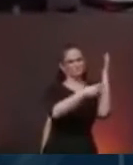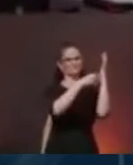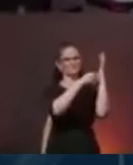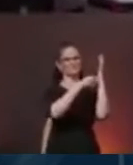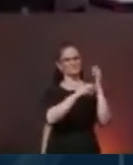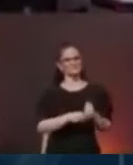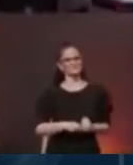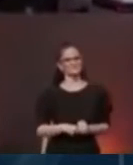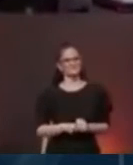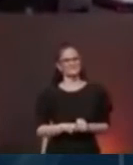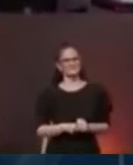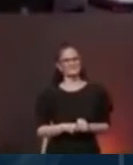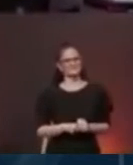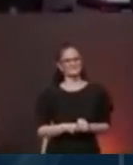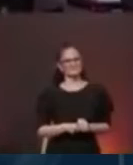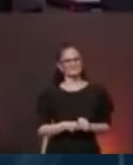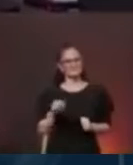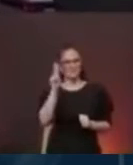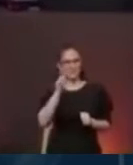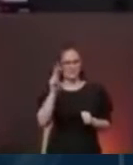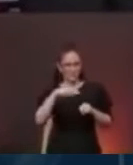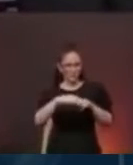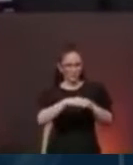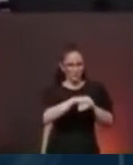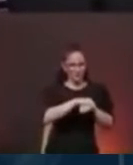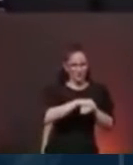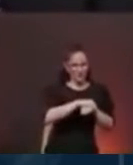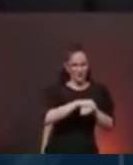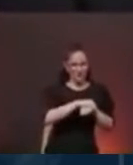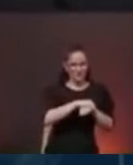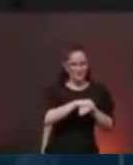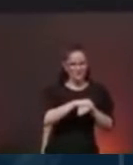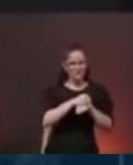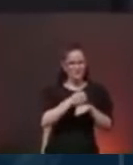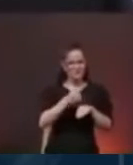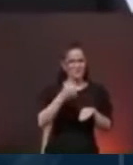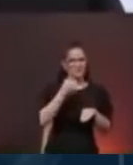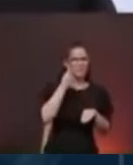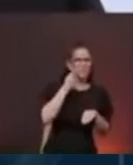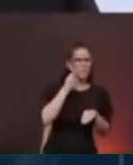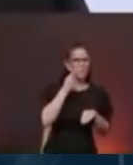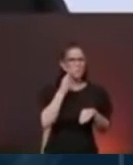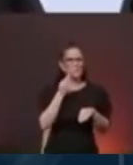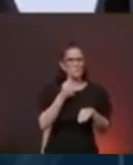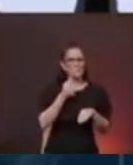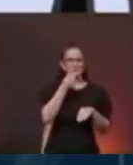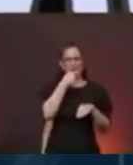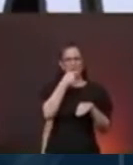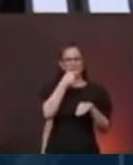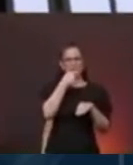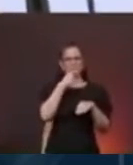Isso. Usou que chute. Engasgou com bala soft.